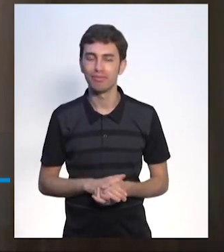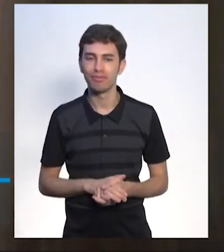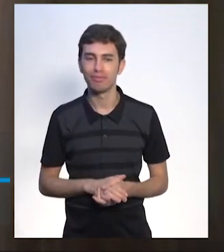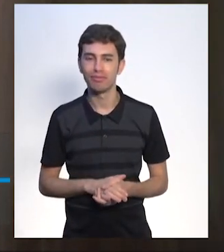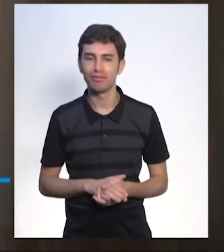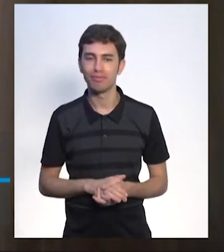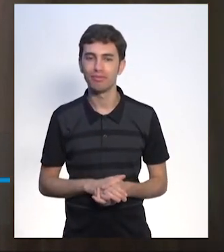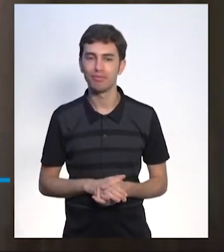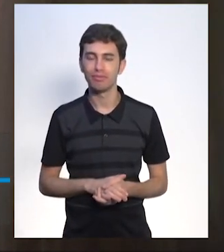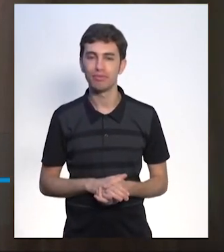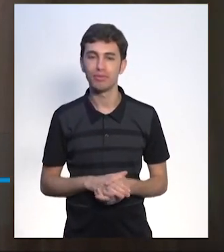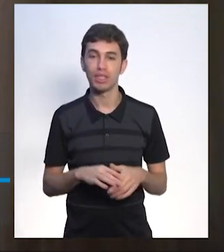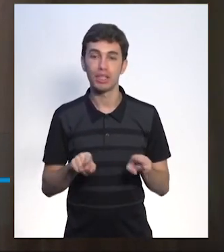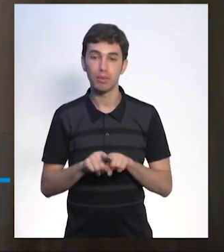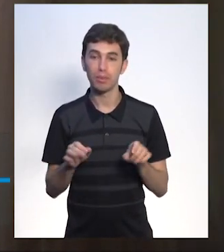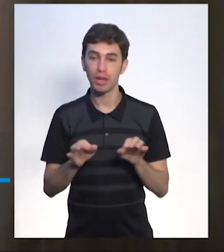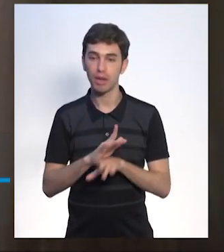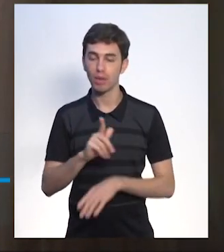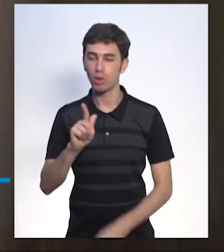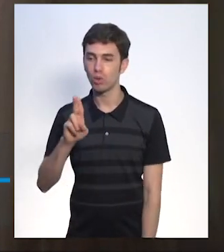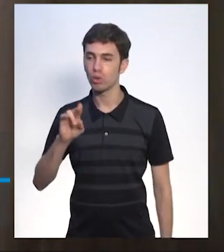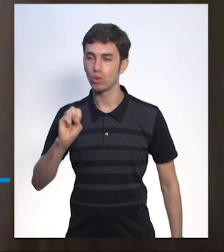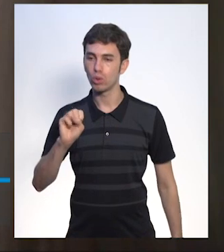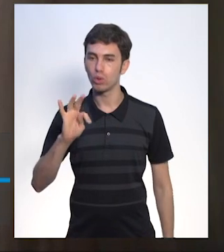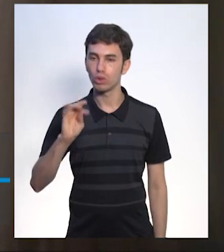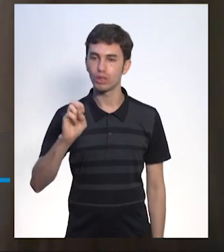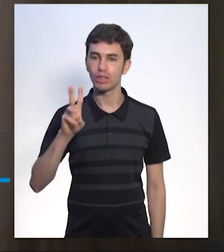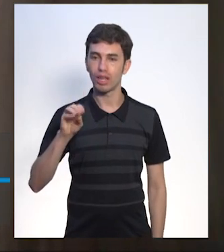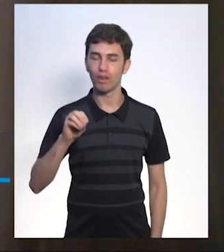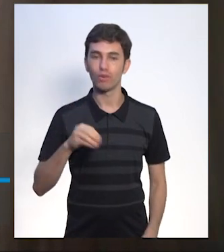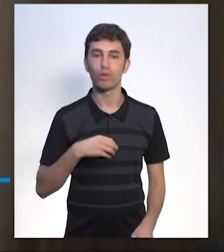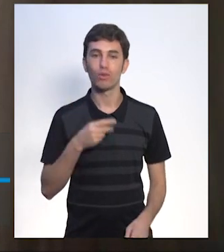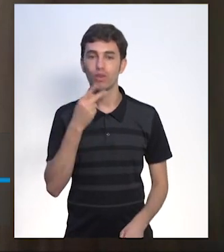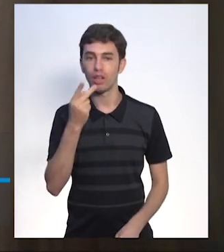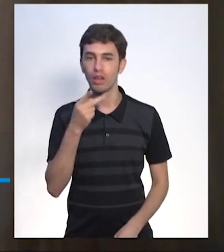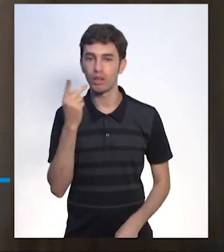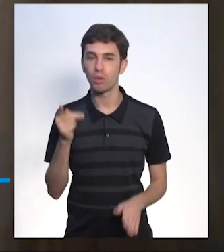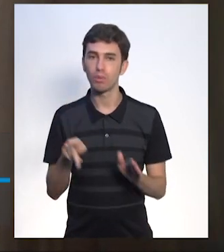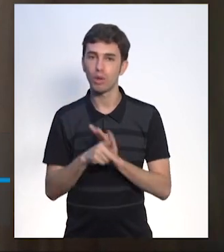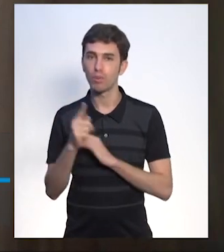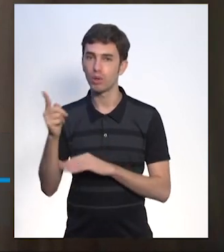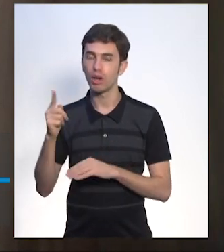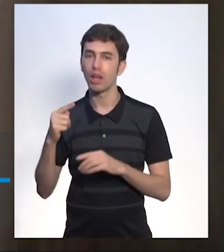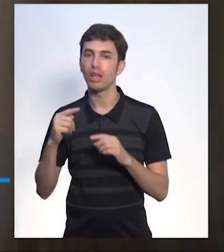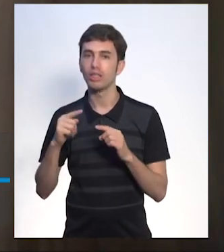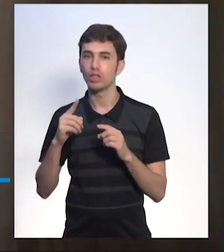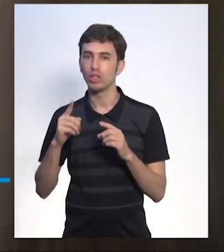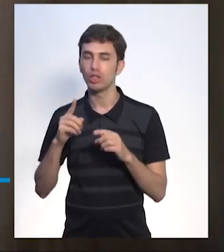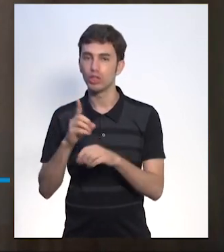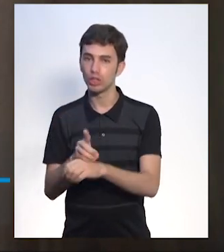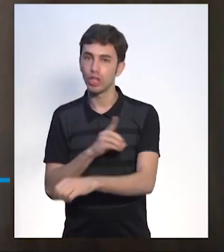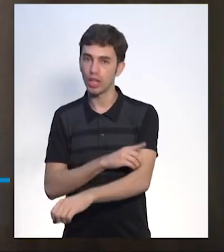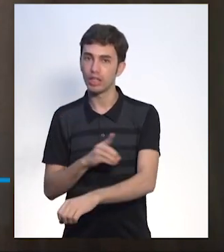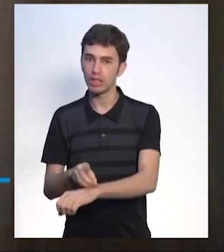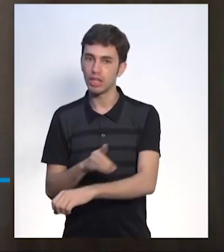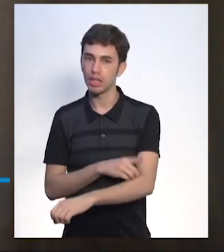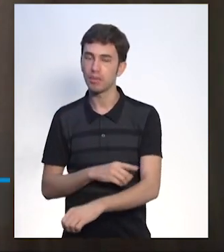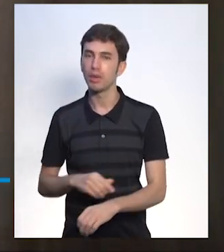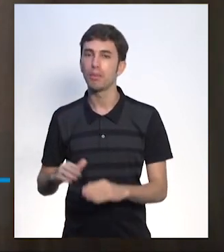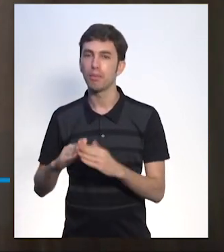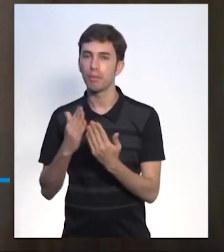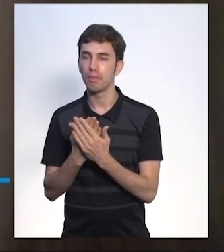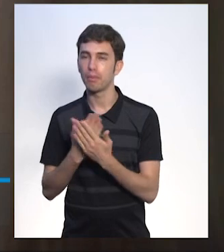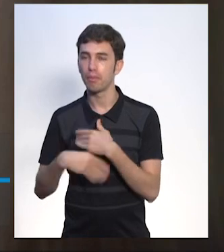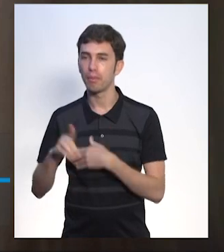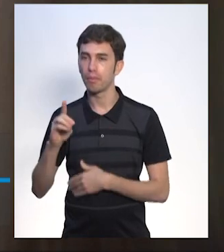para encerrar, Osmar, o Oi. aluno Gustavo Gazola Savazzi, lá do Padre Anchieta de Diadema, da escola de Padre Anchieta,